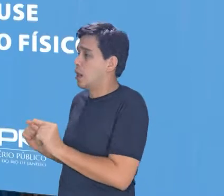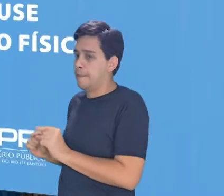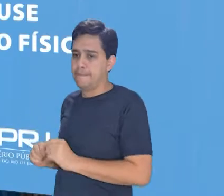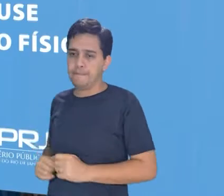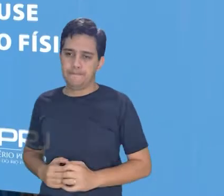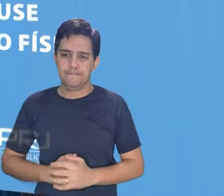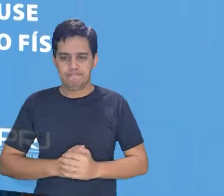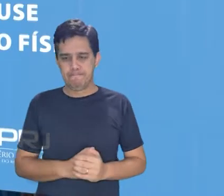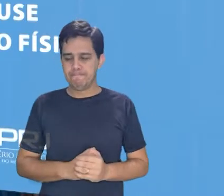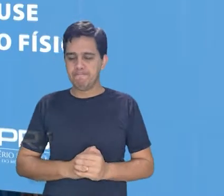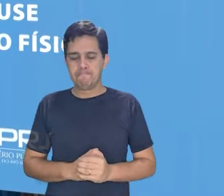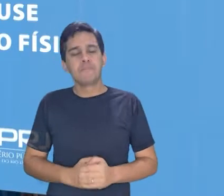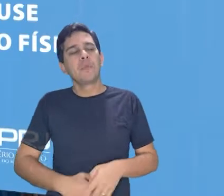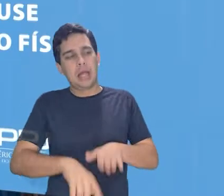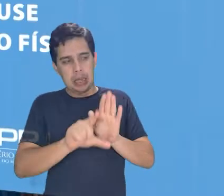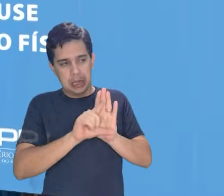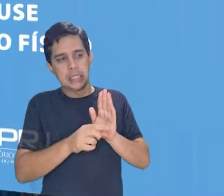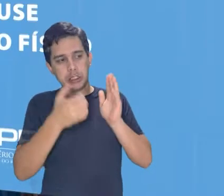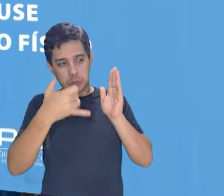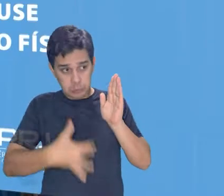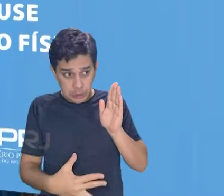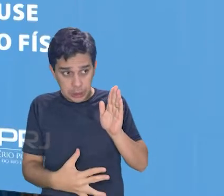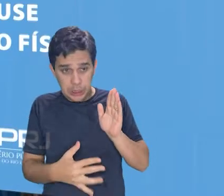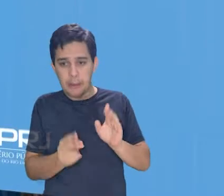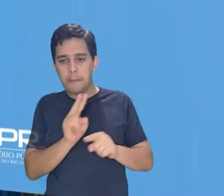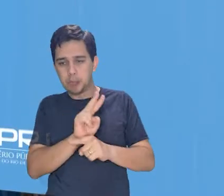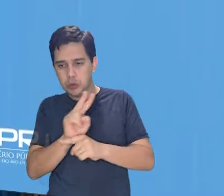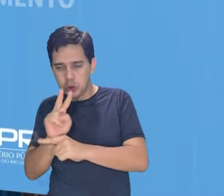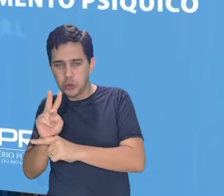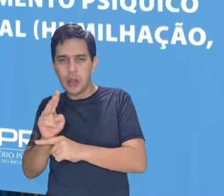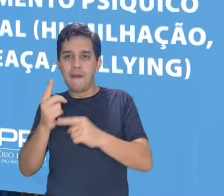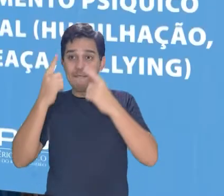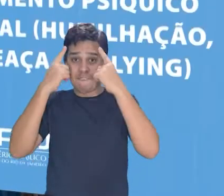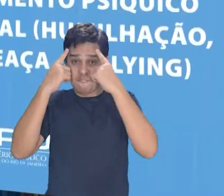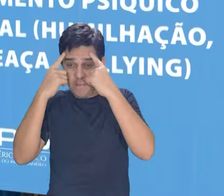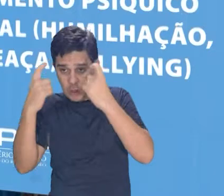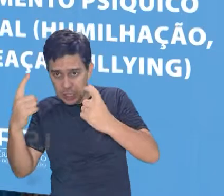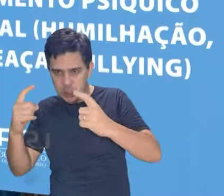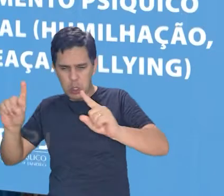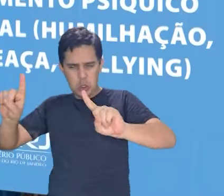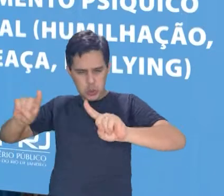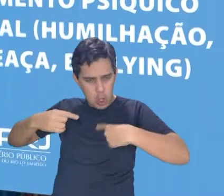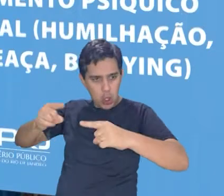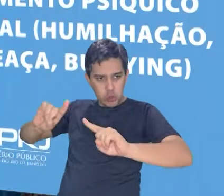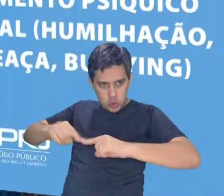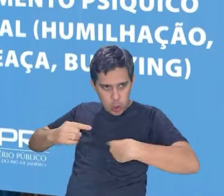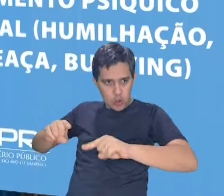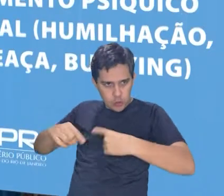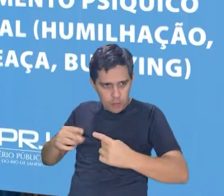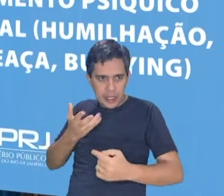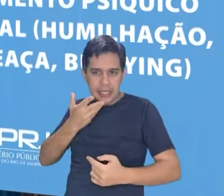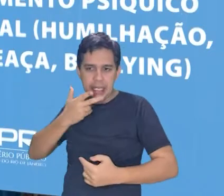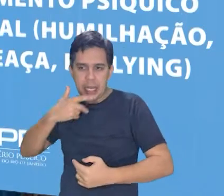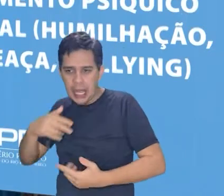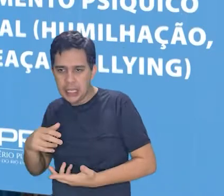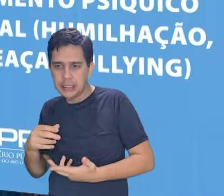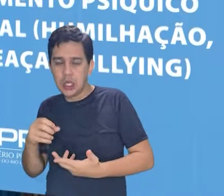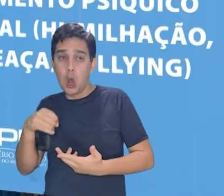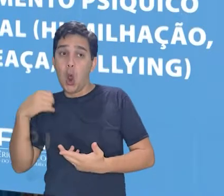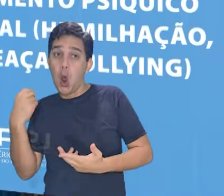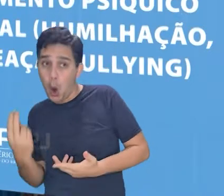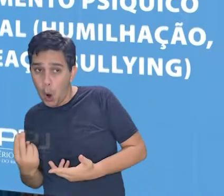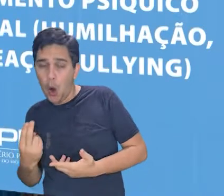integridade corporal de uma criança ou adolescente. A violência psicológica, que são várias condutas que de alguma forma possam prejudicar